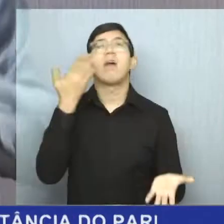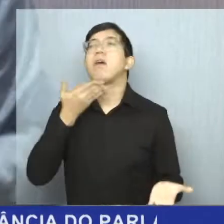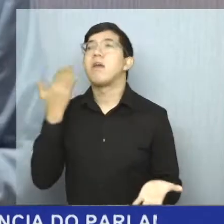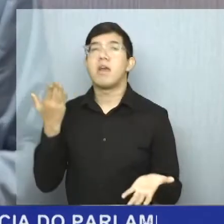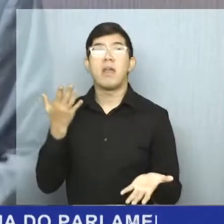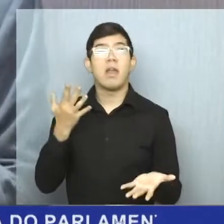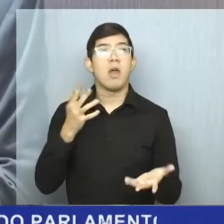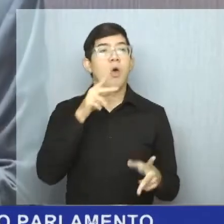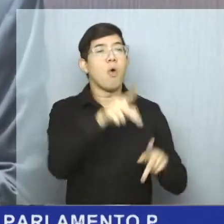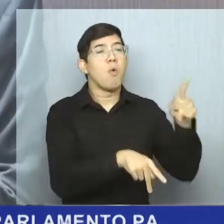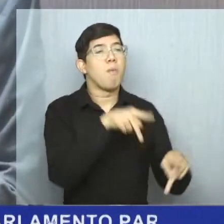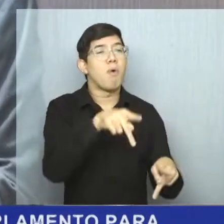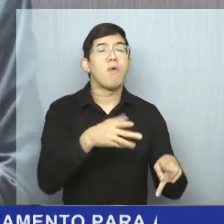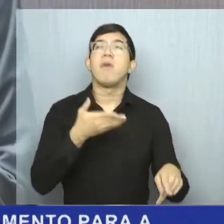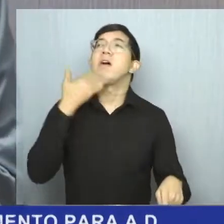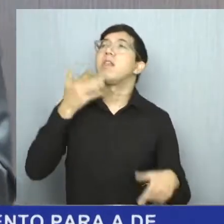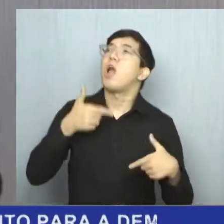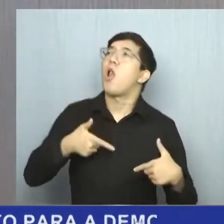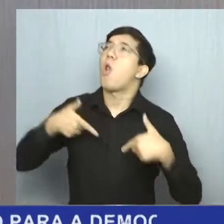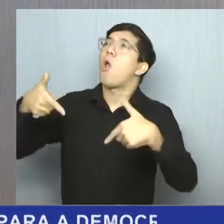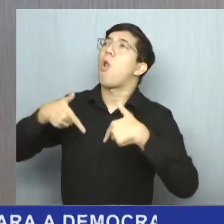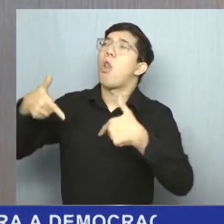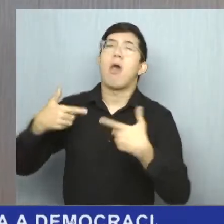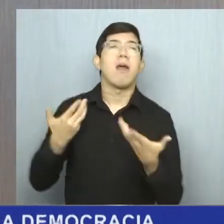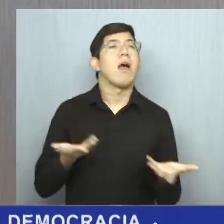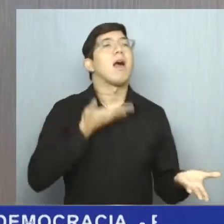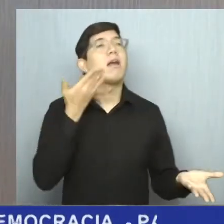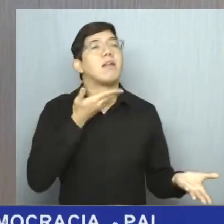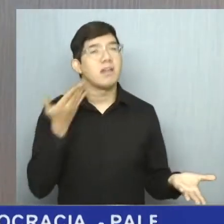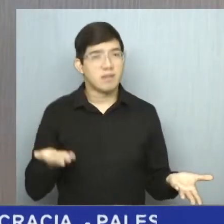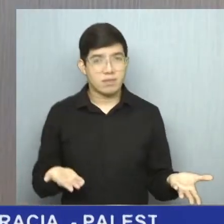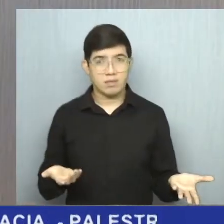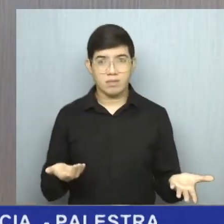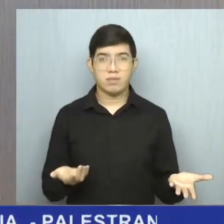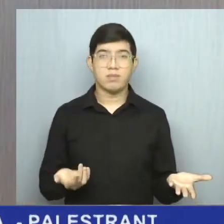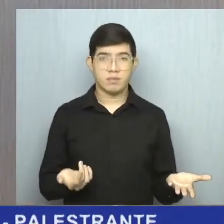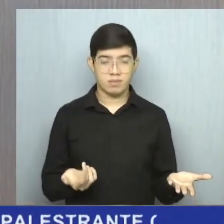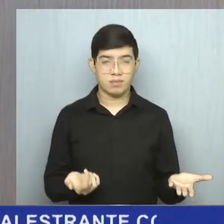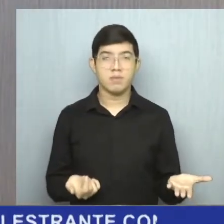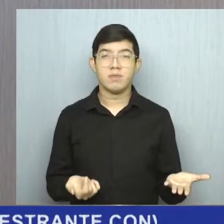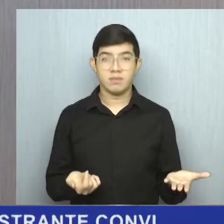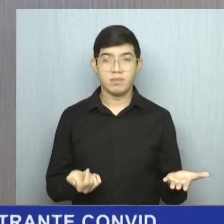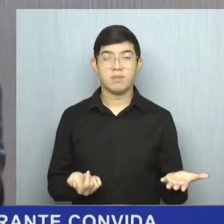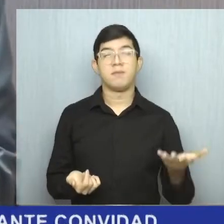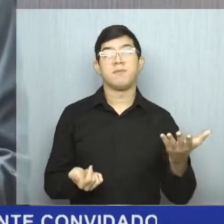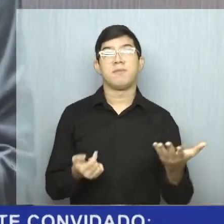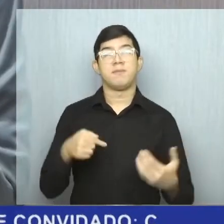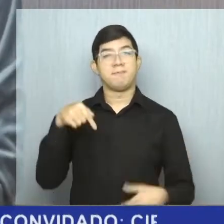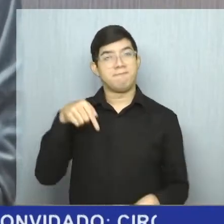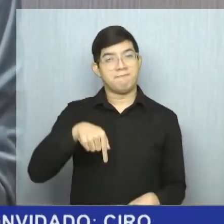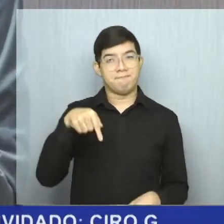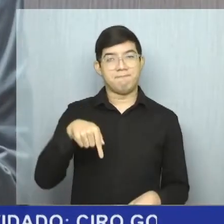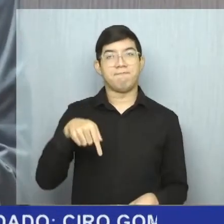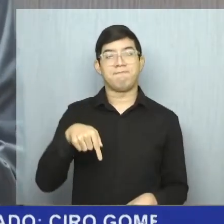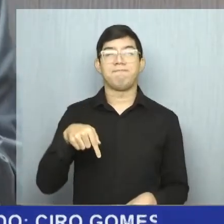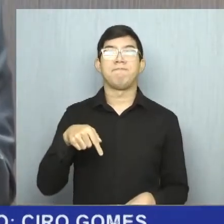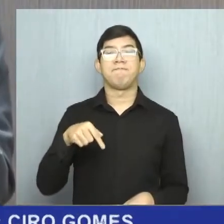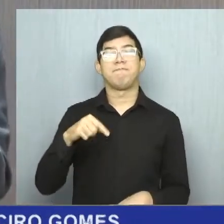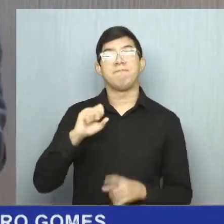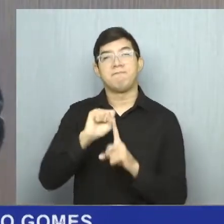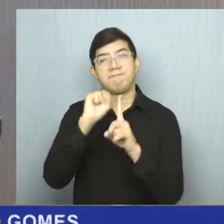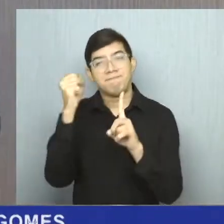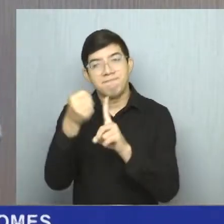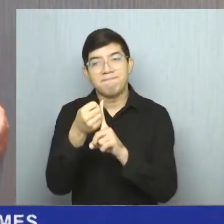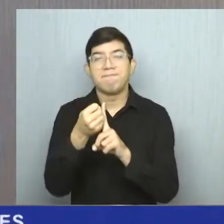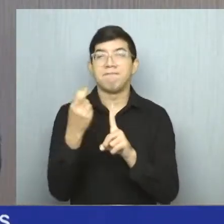uma ruptura grave, passo para concluir, entre uma sociedade hiperatomizada, hiperfragmentada,